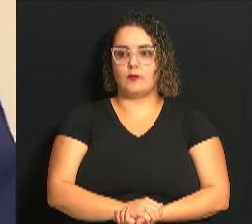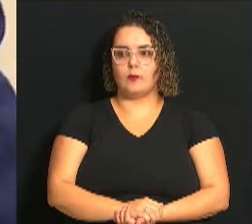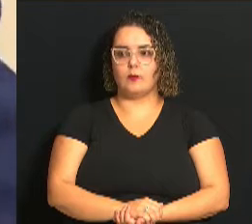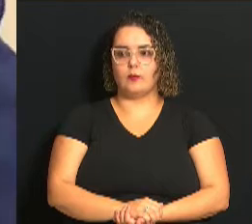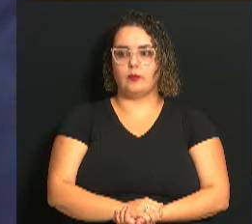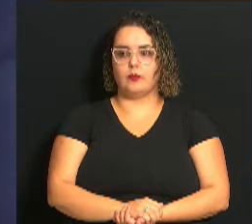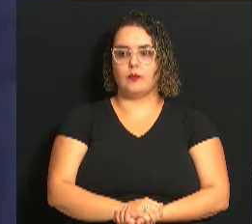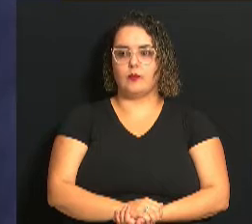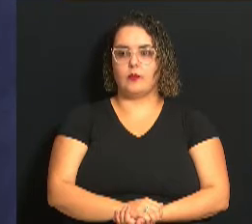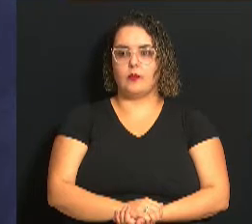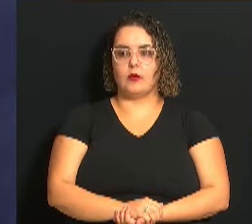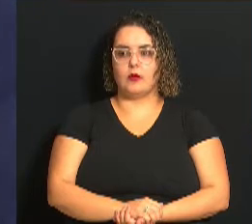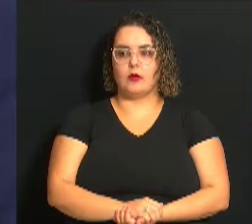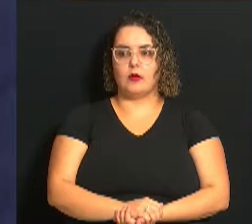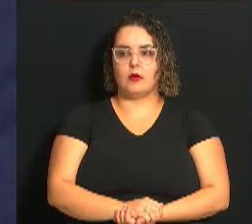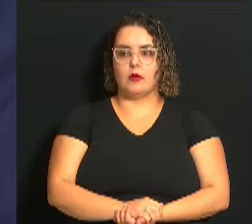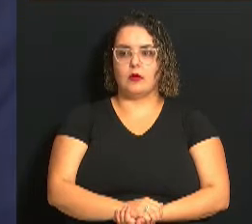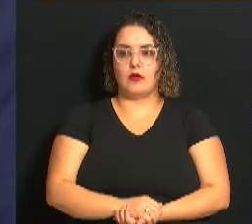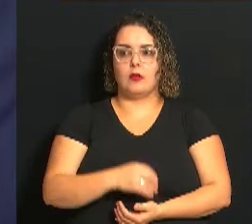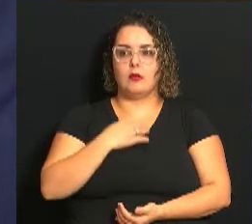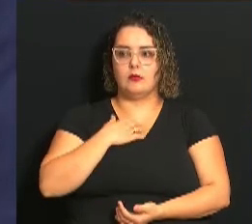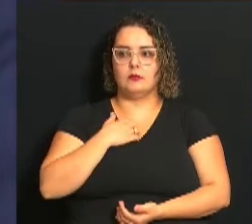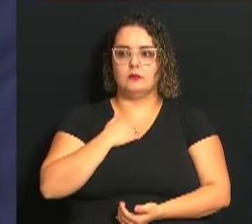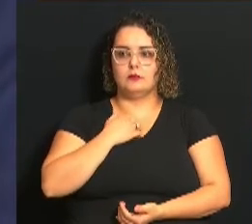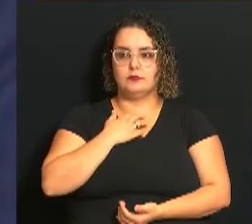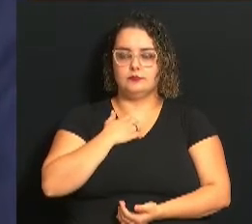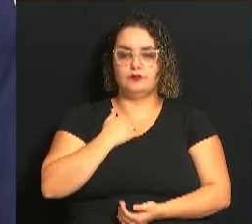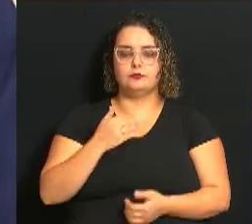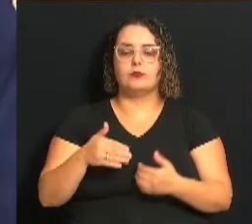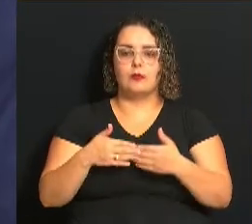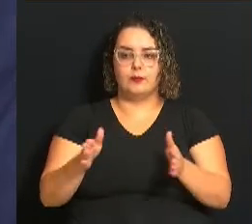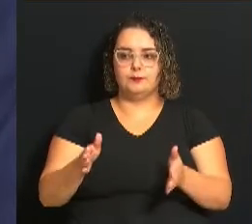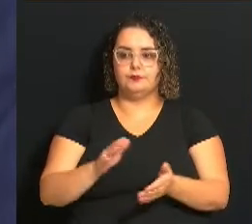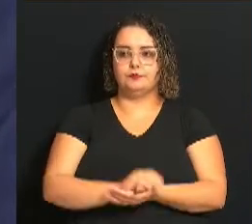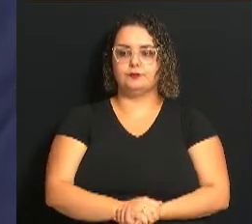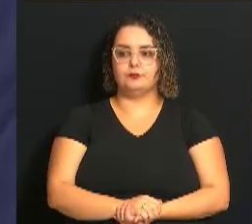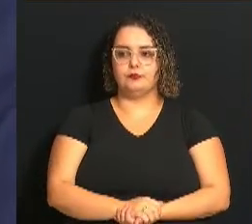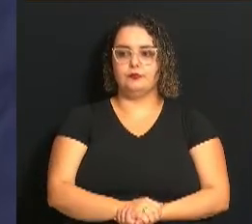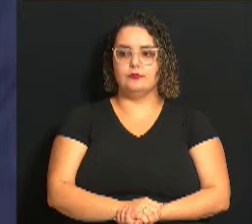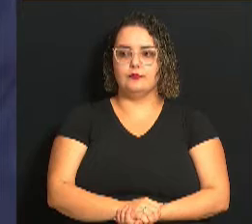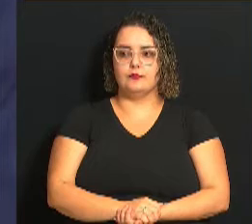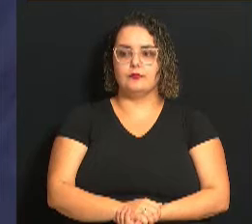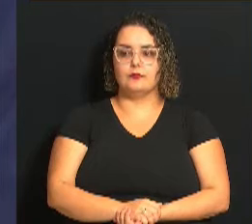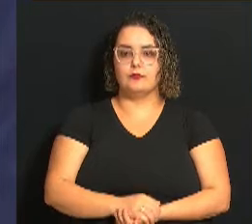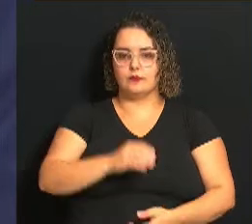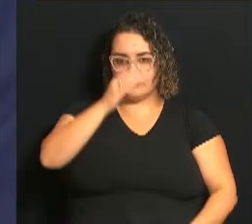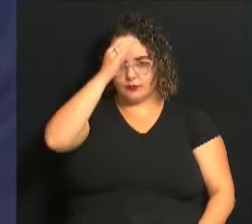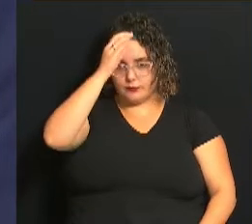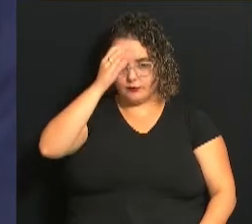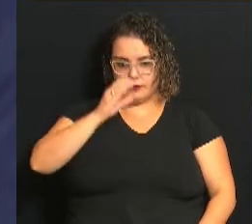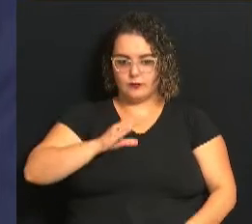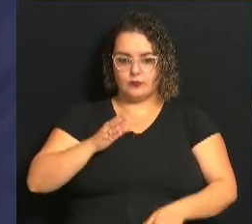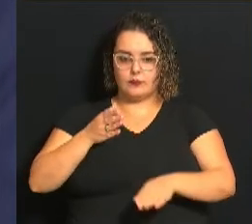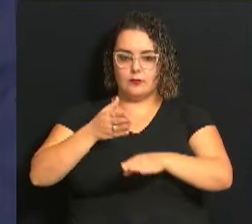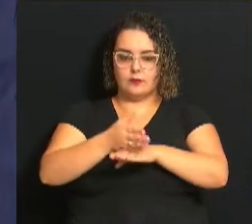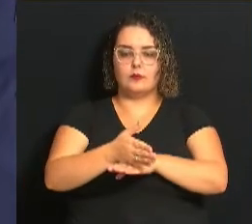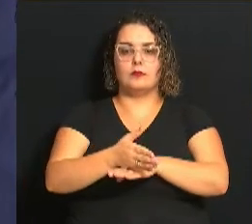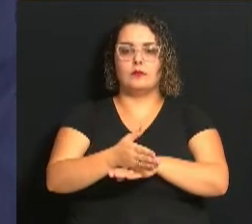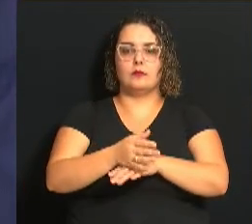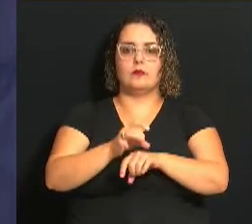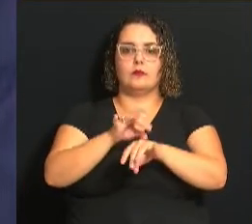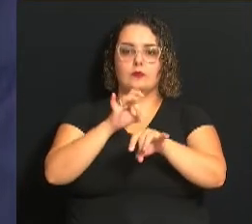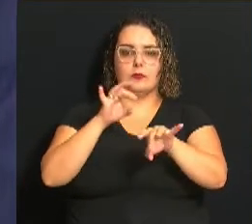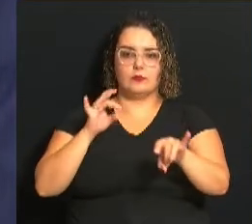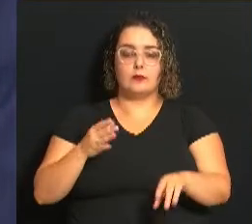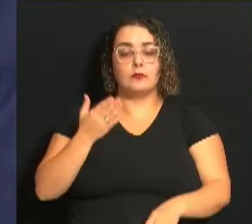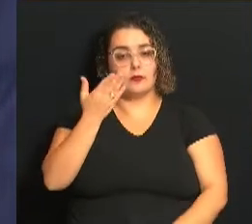Sendo assim, eu gostaria de deixar aberto o espaço para que o cidadão também possa participar via remoto, né? Você